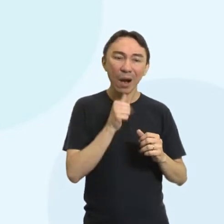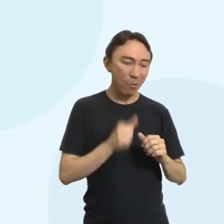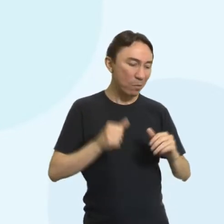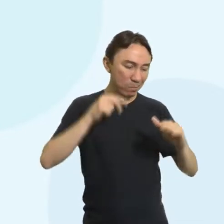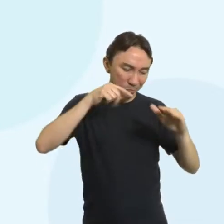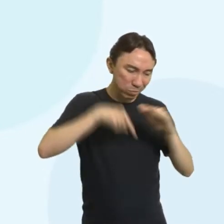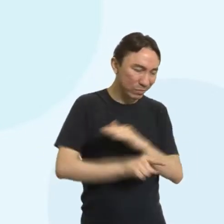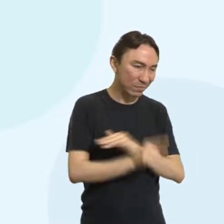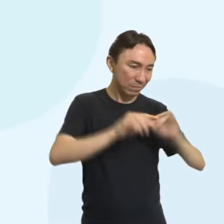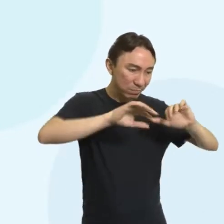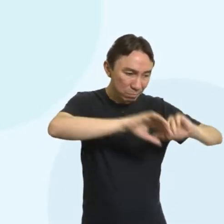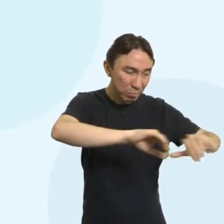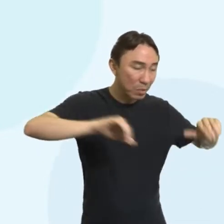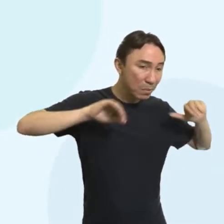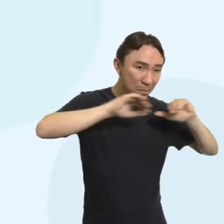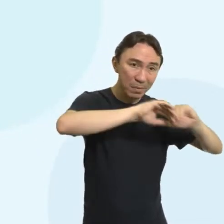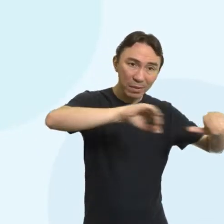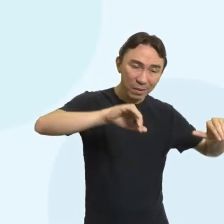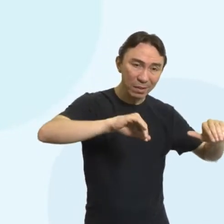muitas descobertas,